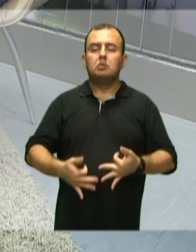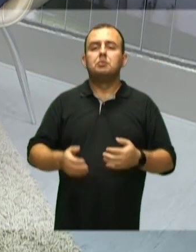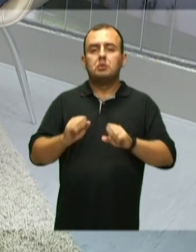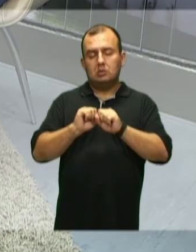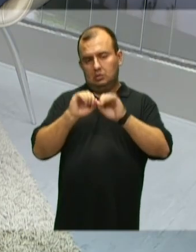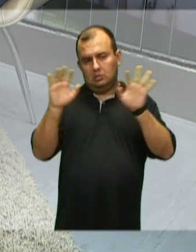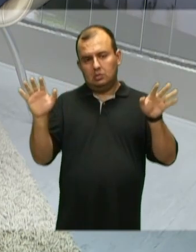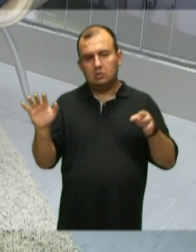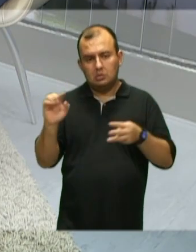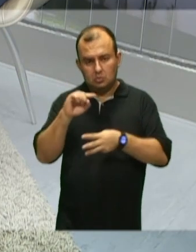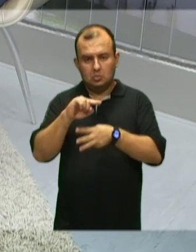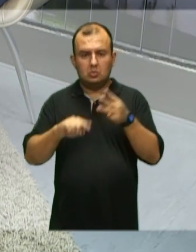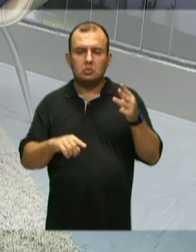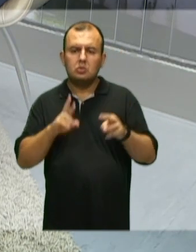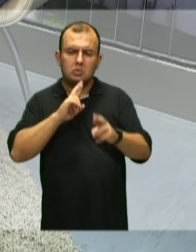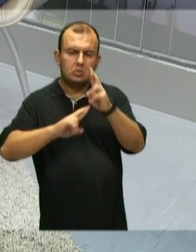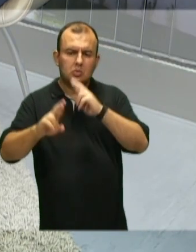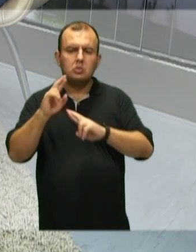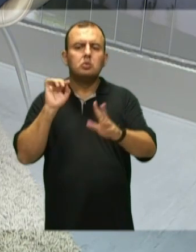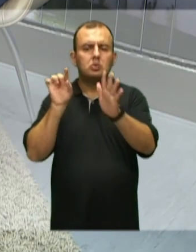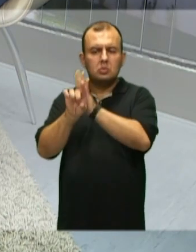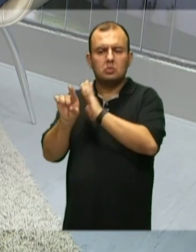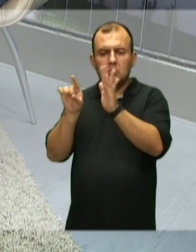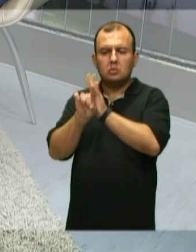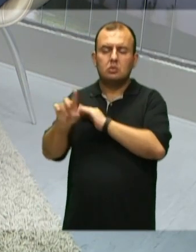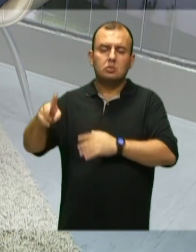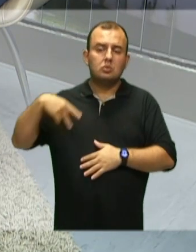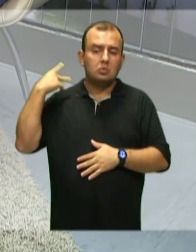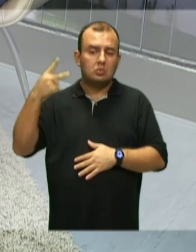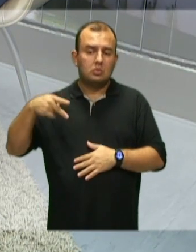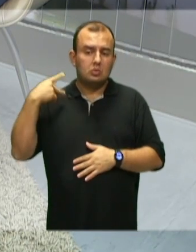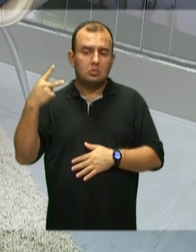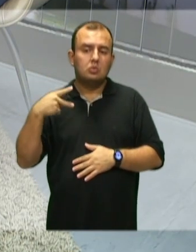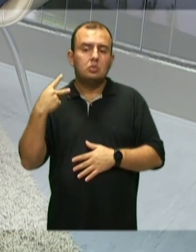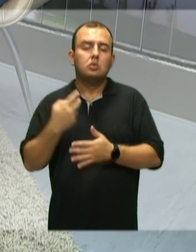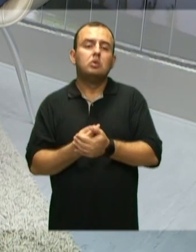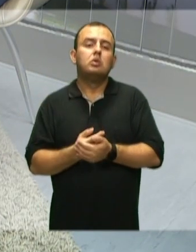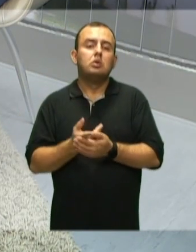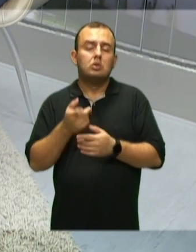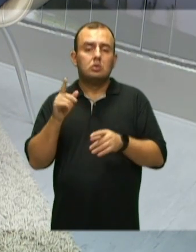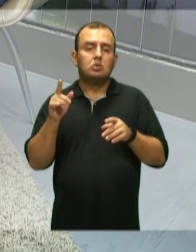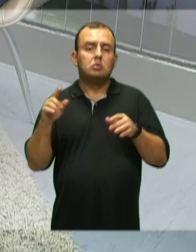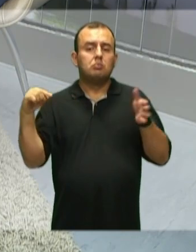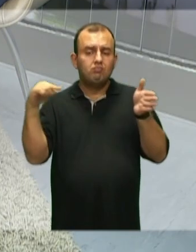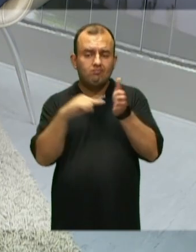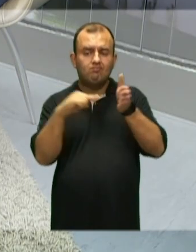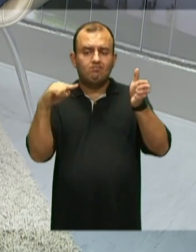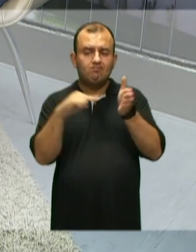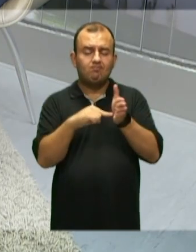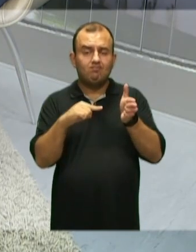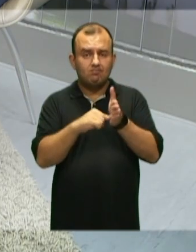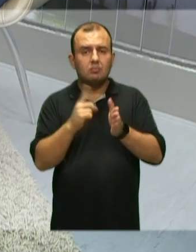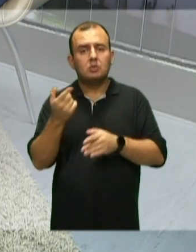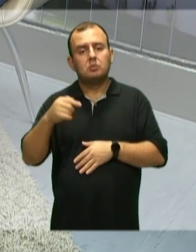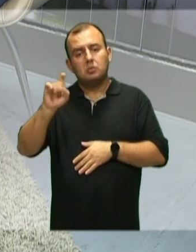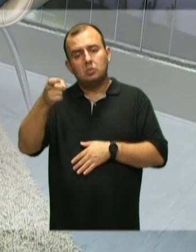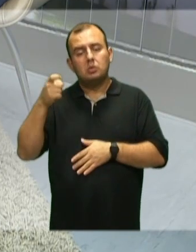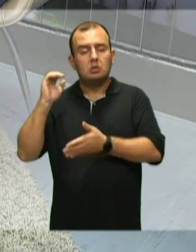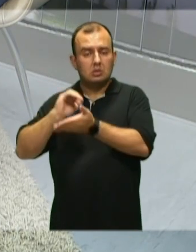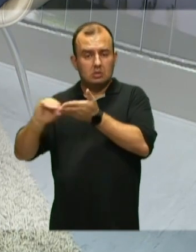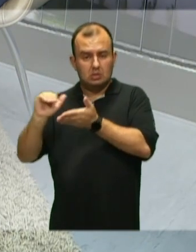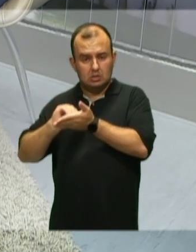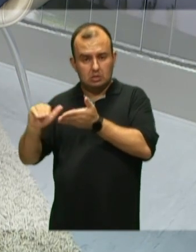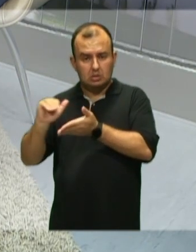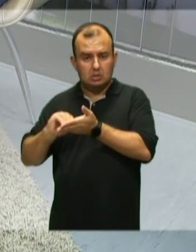esclarecimentos e responderam questionamentos dos vereadores a respeito de denúncias feitas pelo ex-secretário de